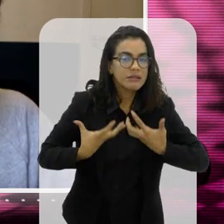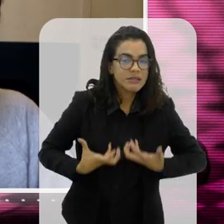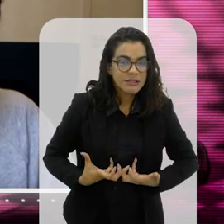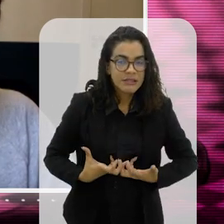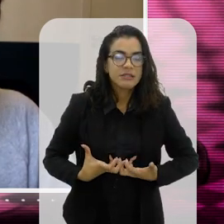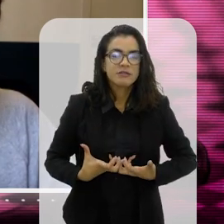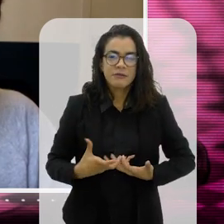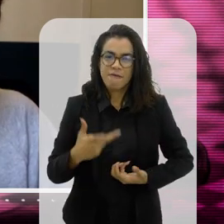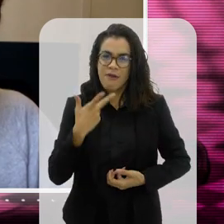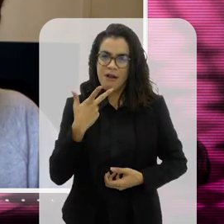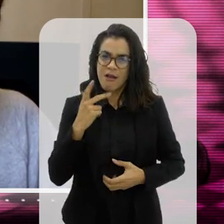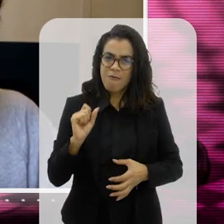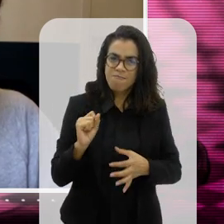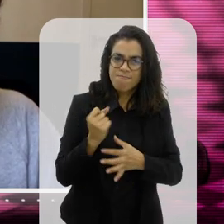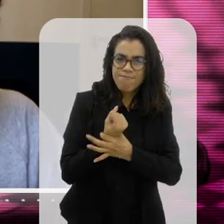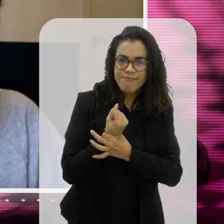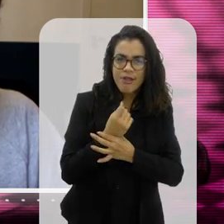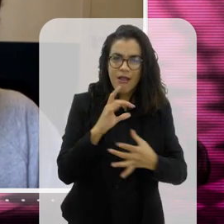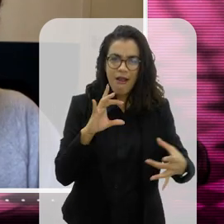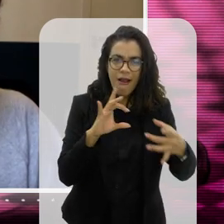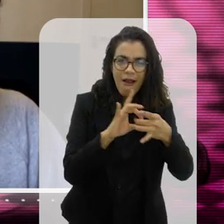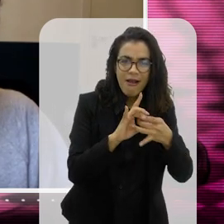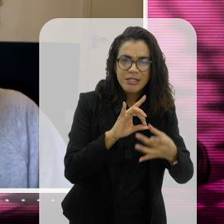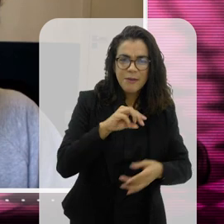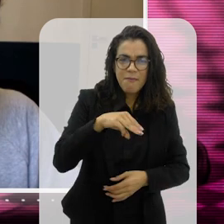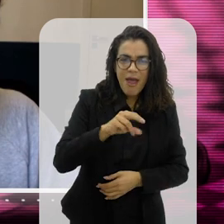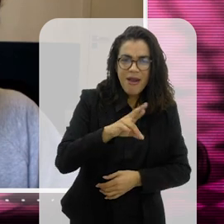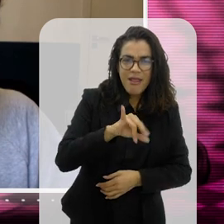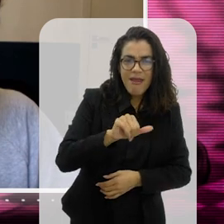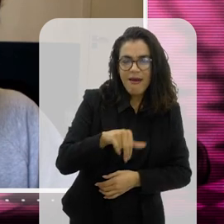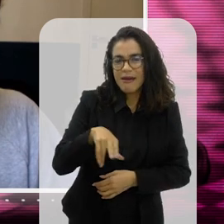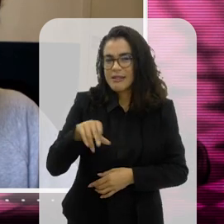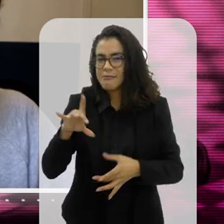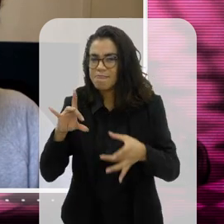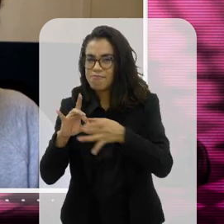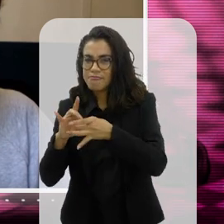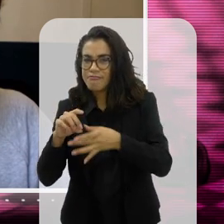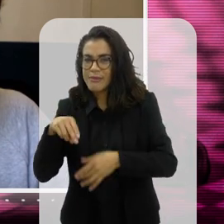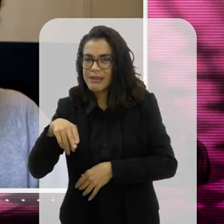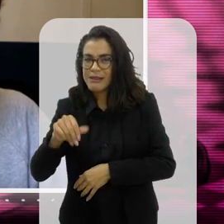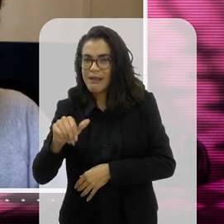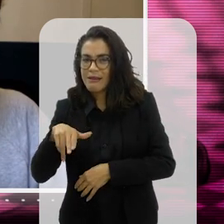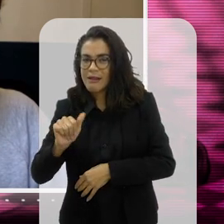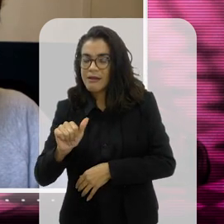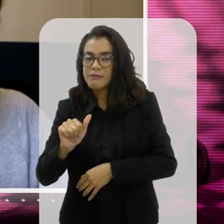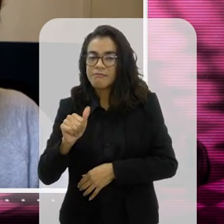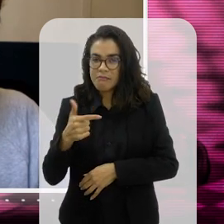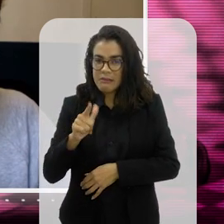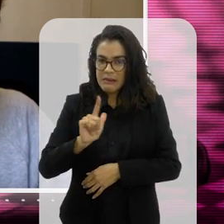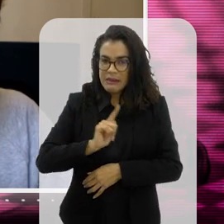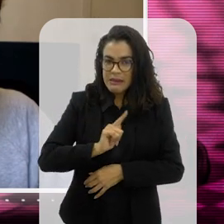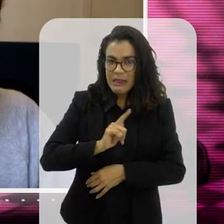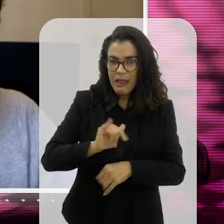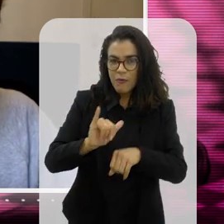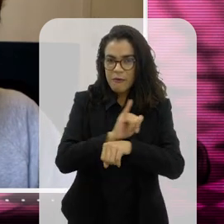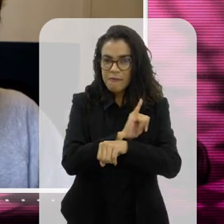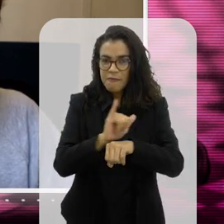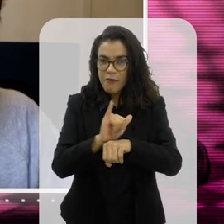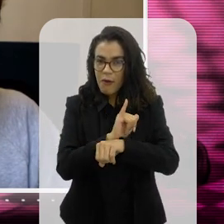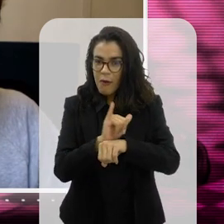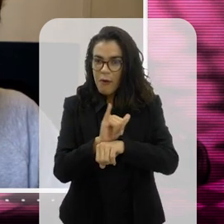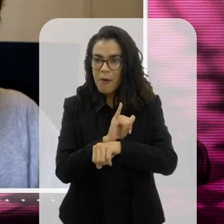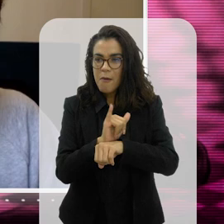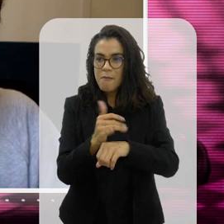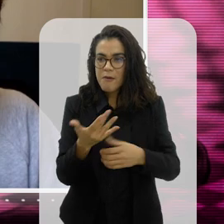isso, Denise, com muita propriedade, pegando o gancho da Mariana, da Nana. Então, assim, como? Existe uma forma